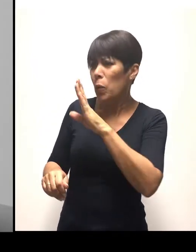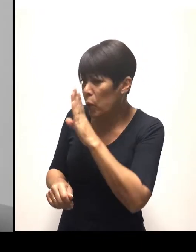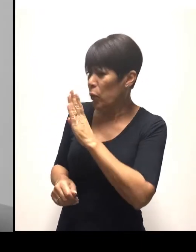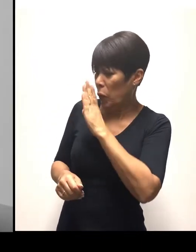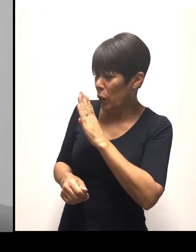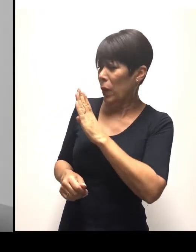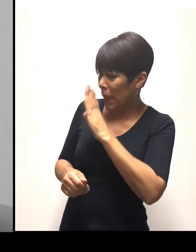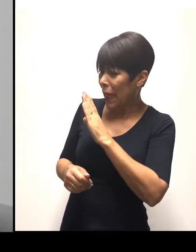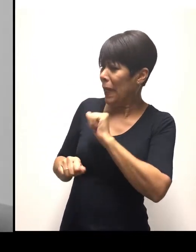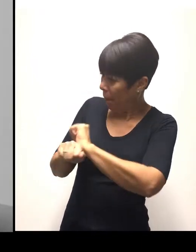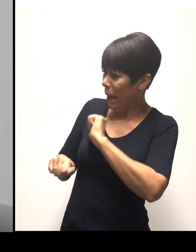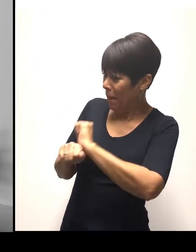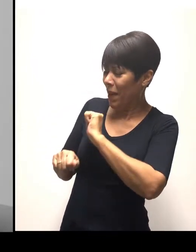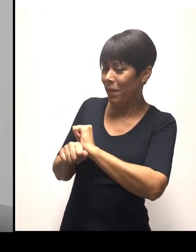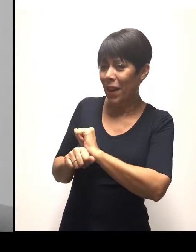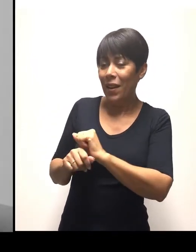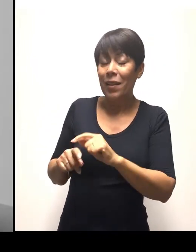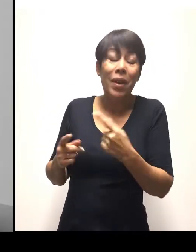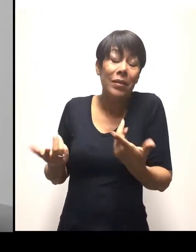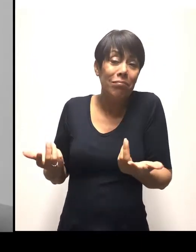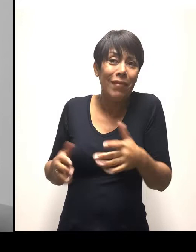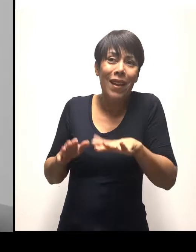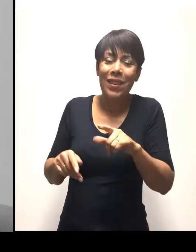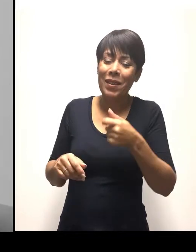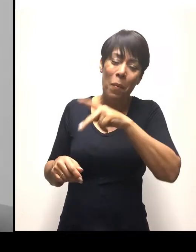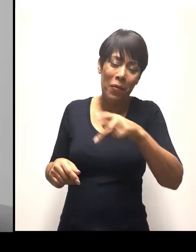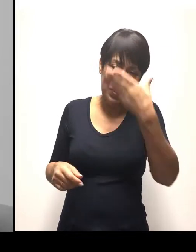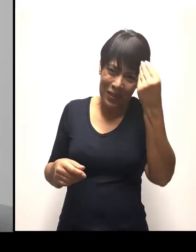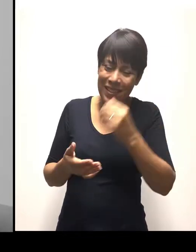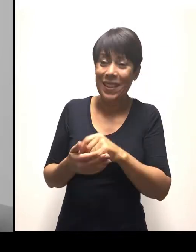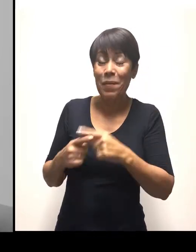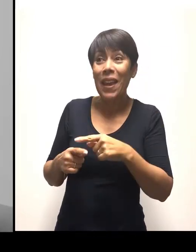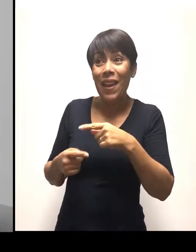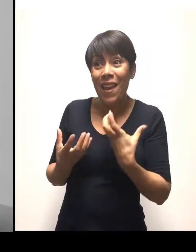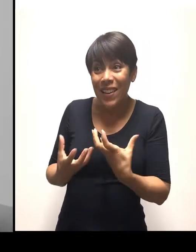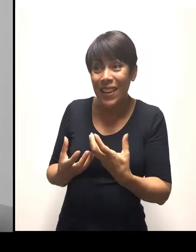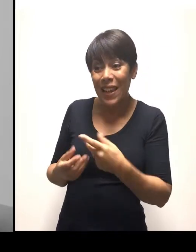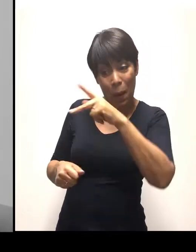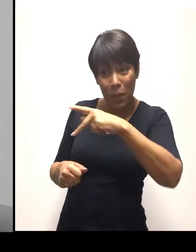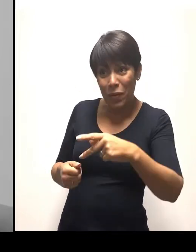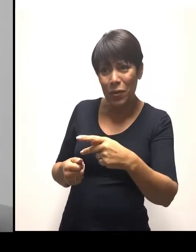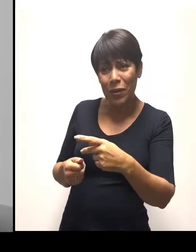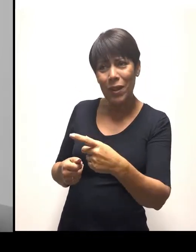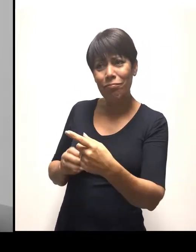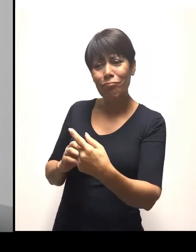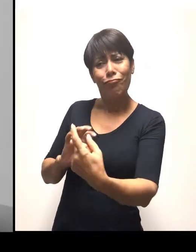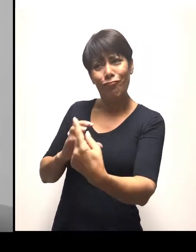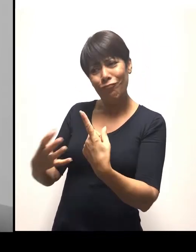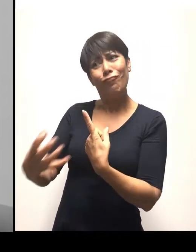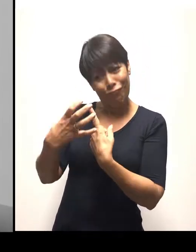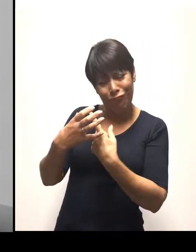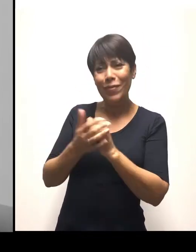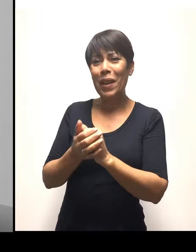sabe? Começou a ir a redação, tipo, a pessoa já tinha esquecido. Eu queria que ela me cobrasse mais e falasse se estava boa a